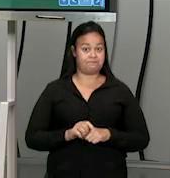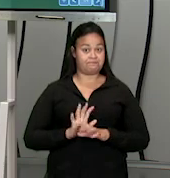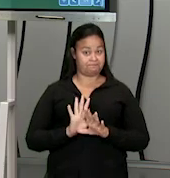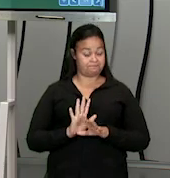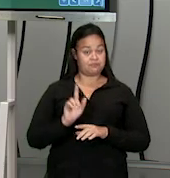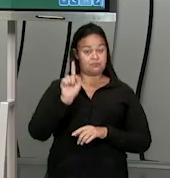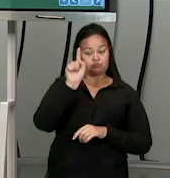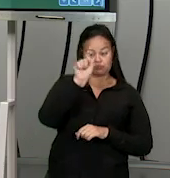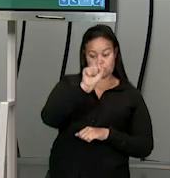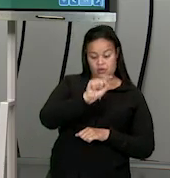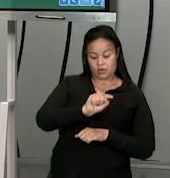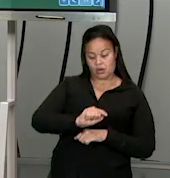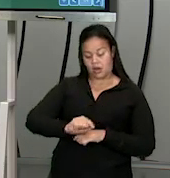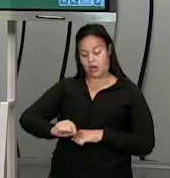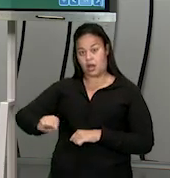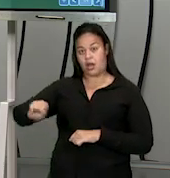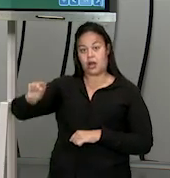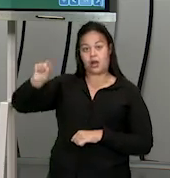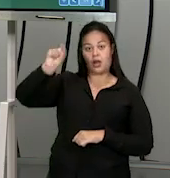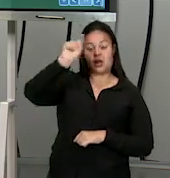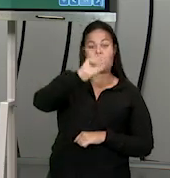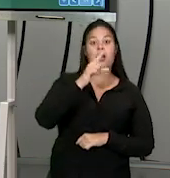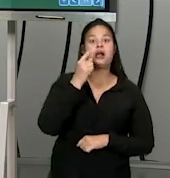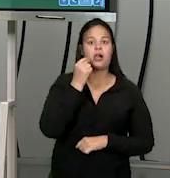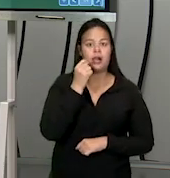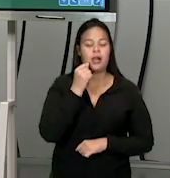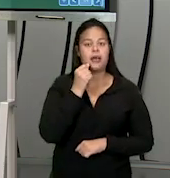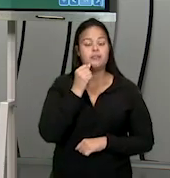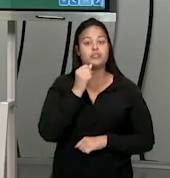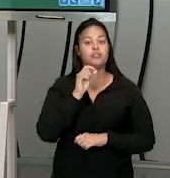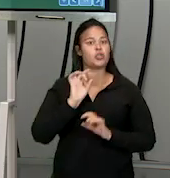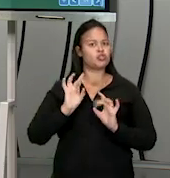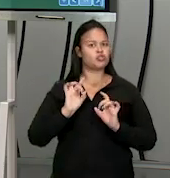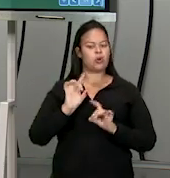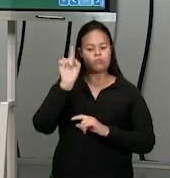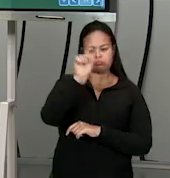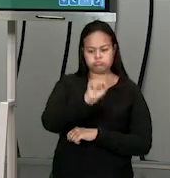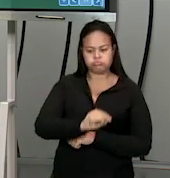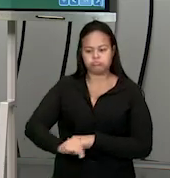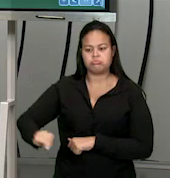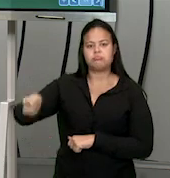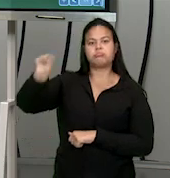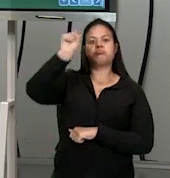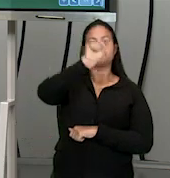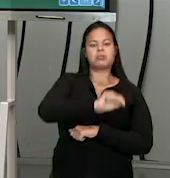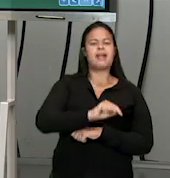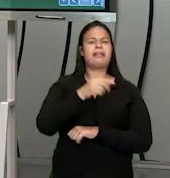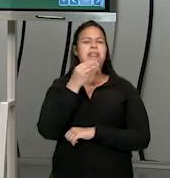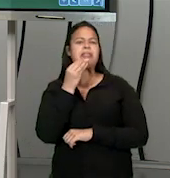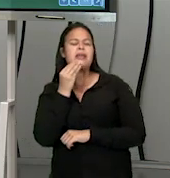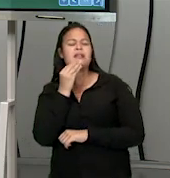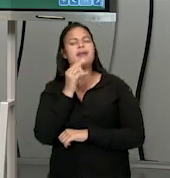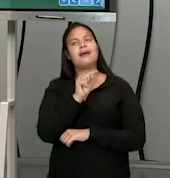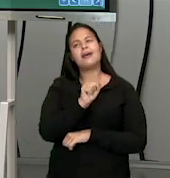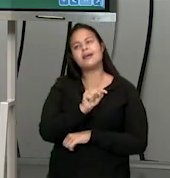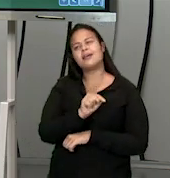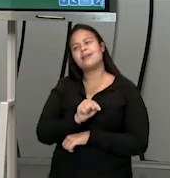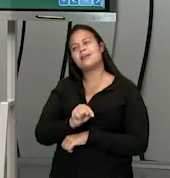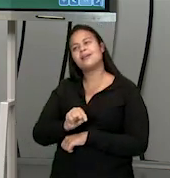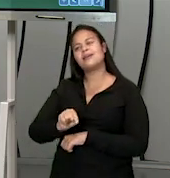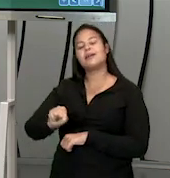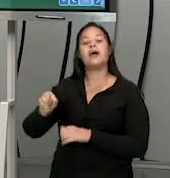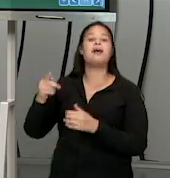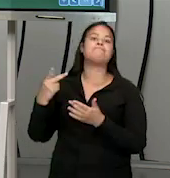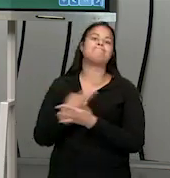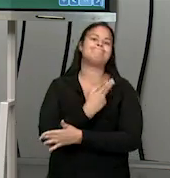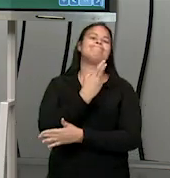é? Então você segura o lápis e faz de uma vez só o movimento, tá certo? Muita gente tenta fazer devagar e aí é onde